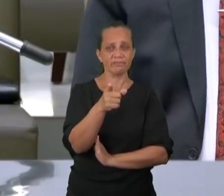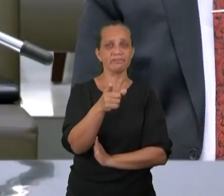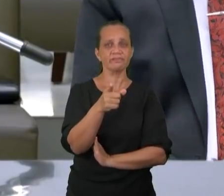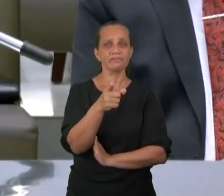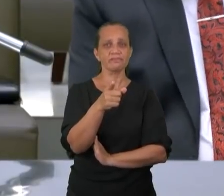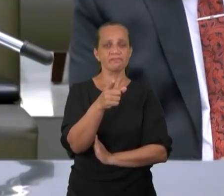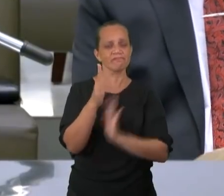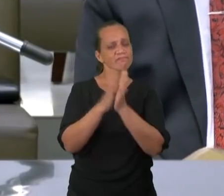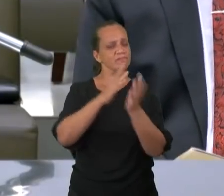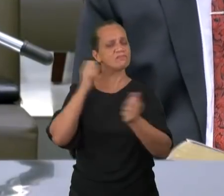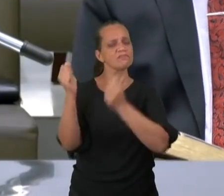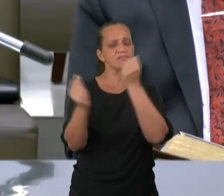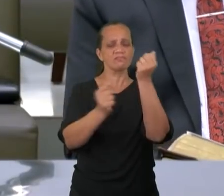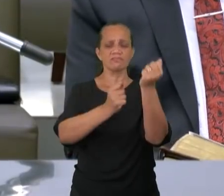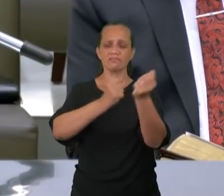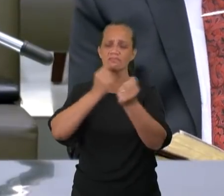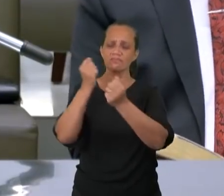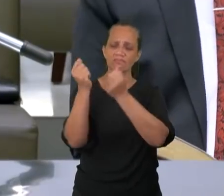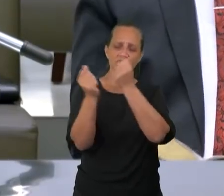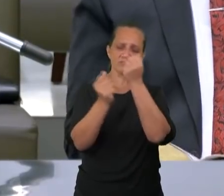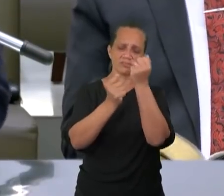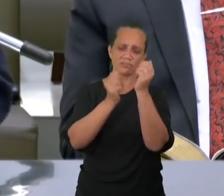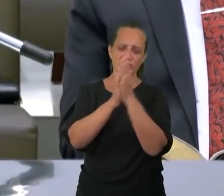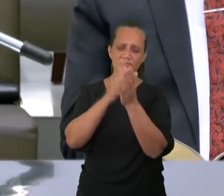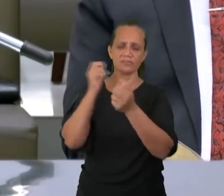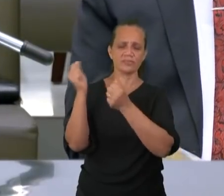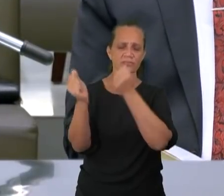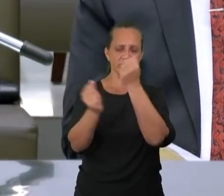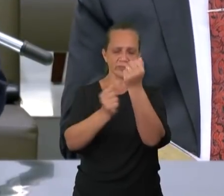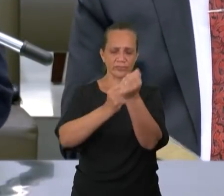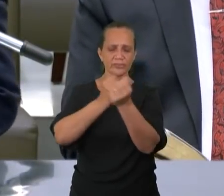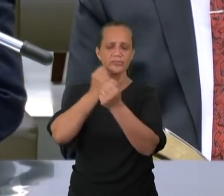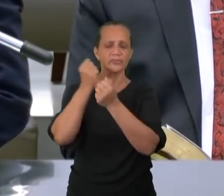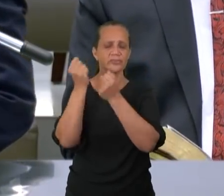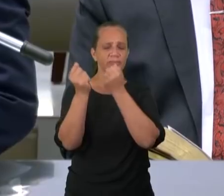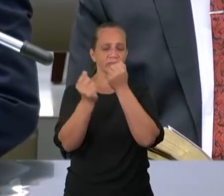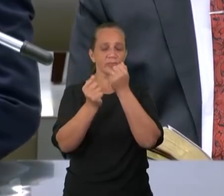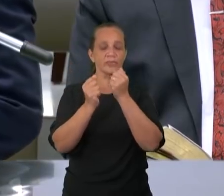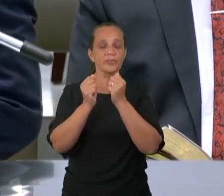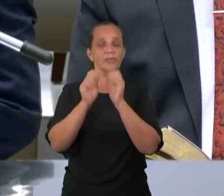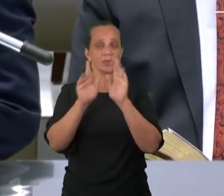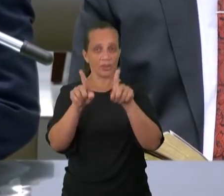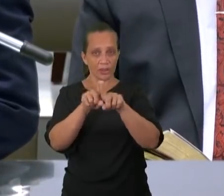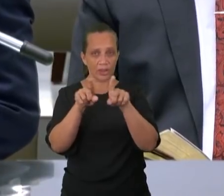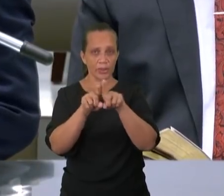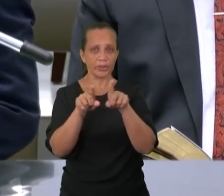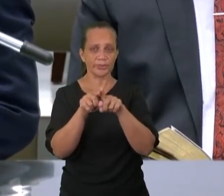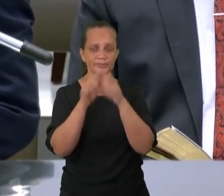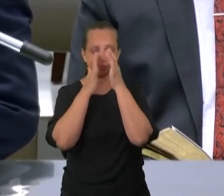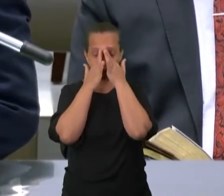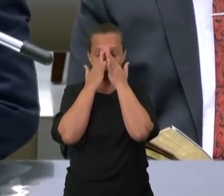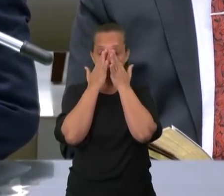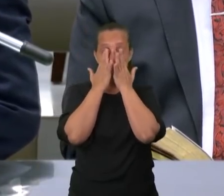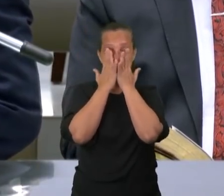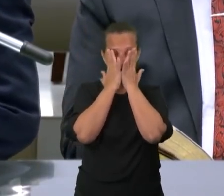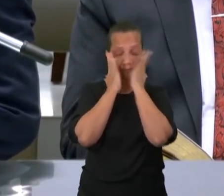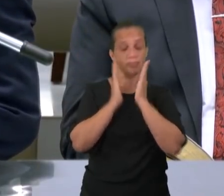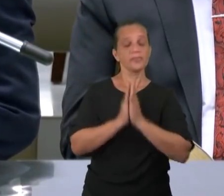Aleluia. Aleluia. O que falar de Daniel? Em Babilônia.